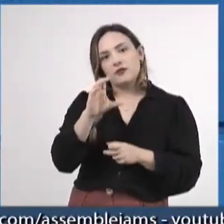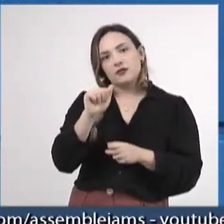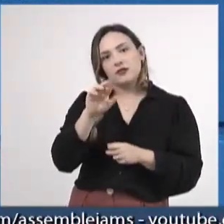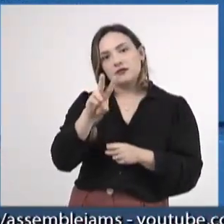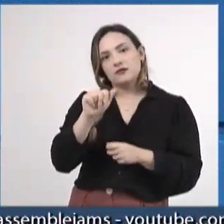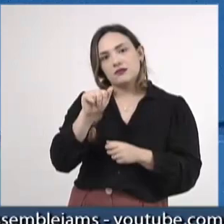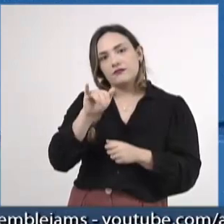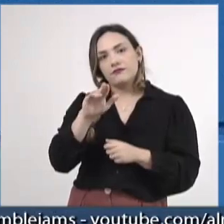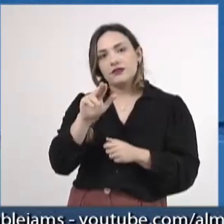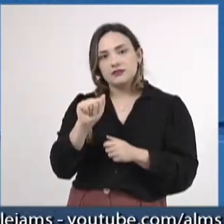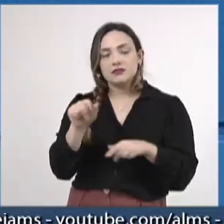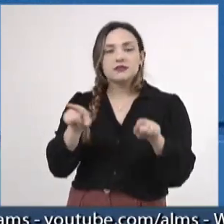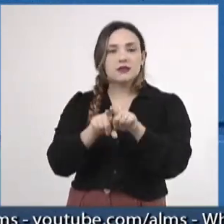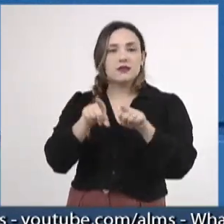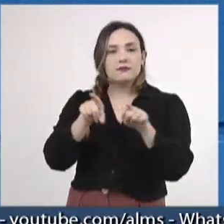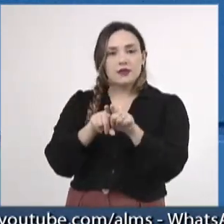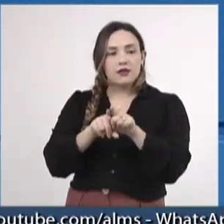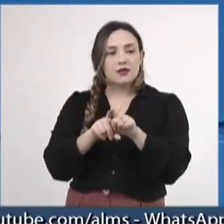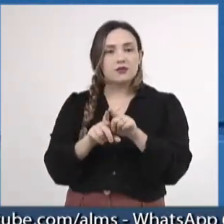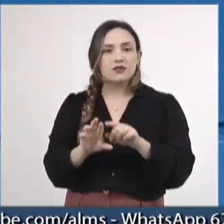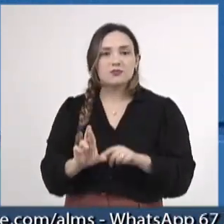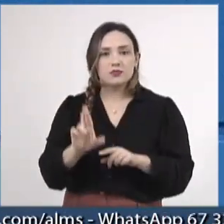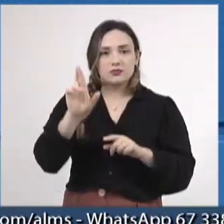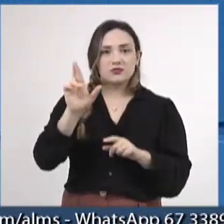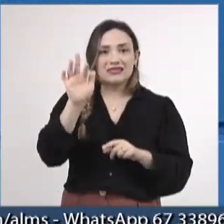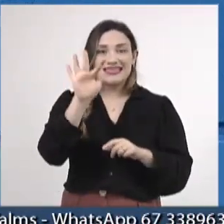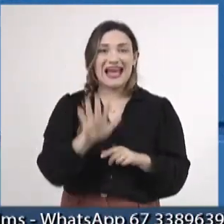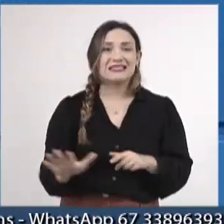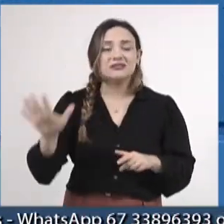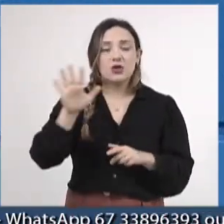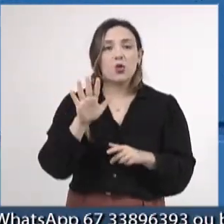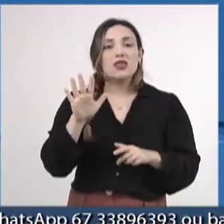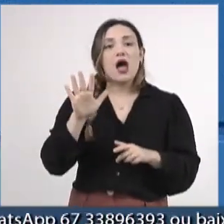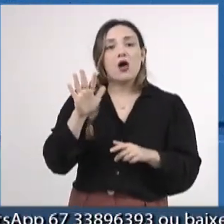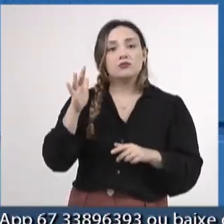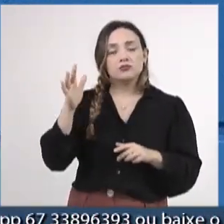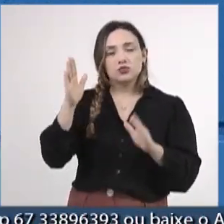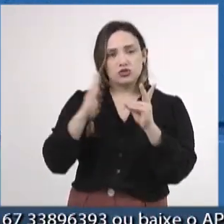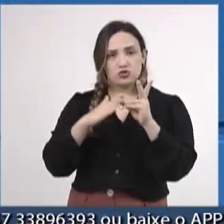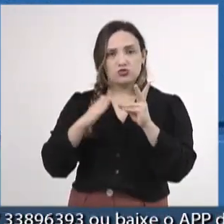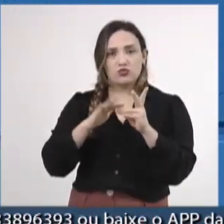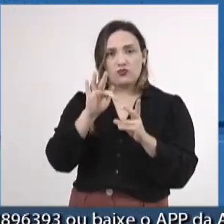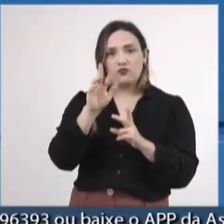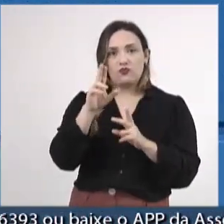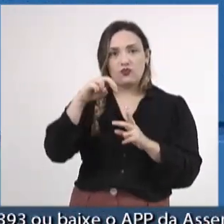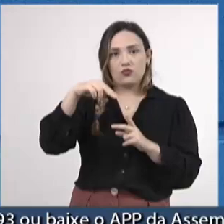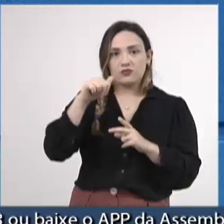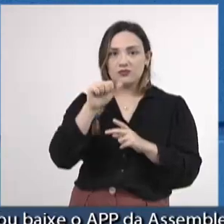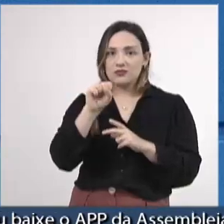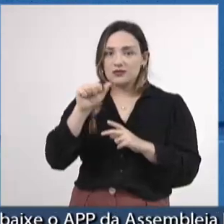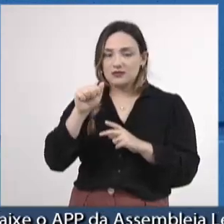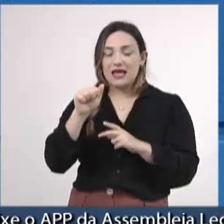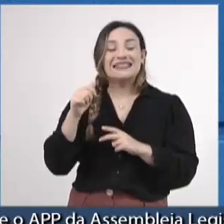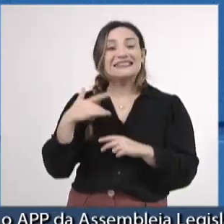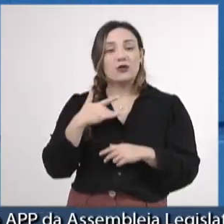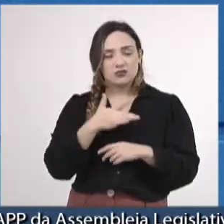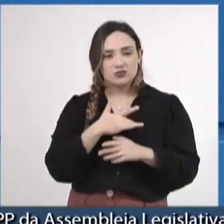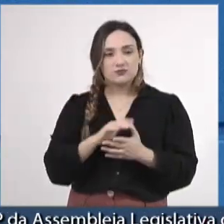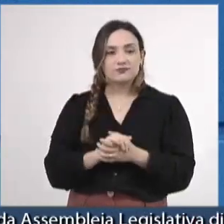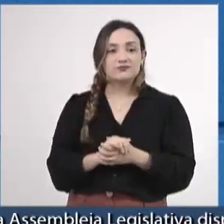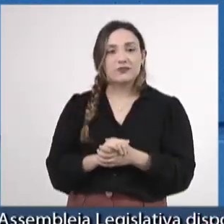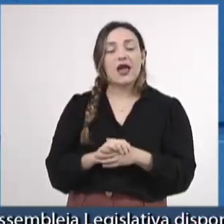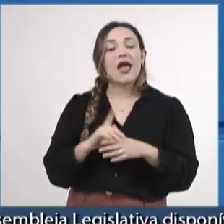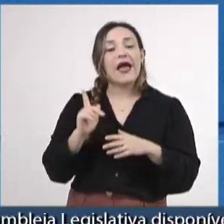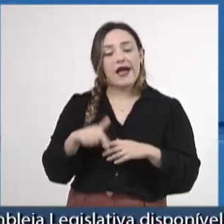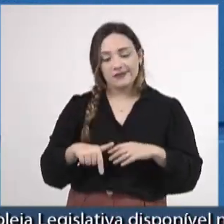superintendente Estadual da Funasa senhor Jair Leite Viana solicitando obras tem plantação de rede de